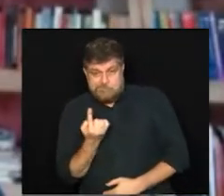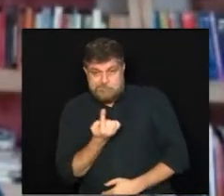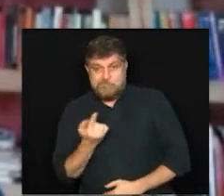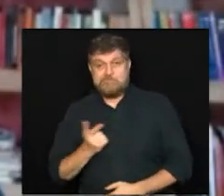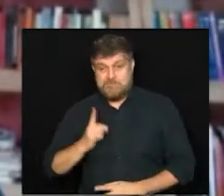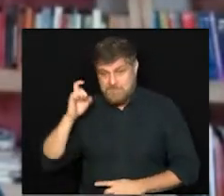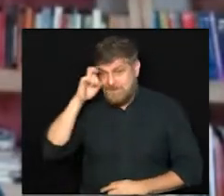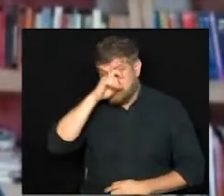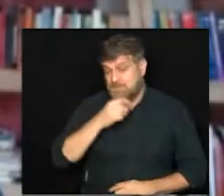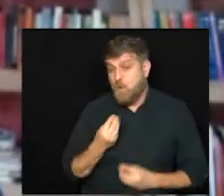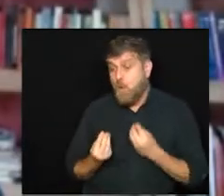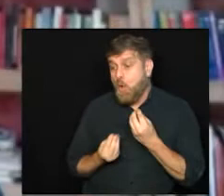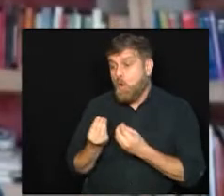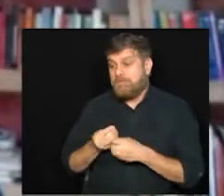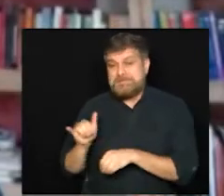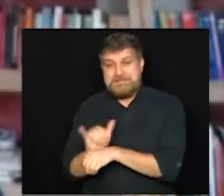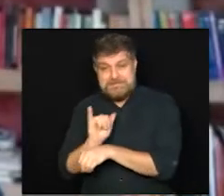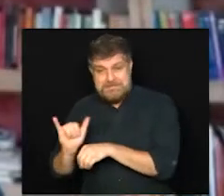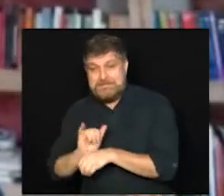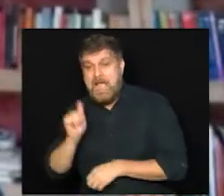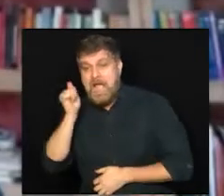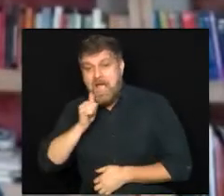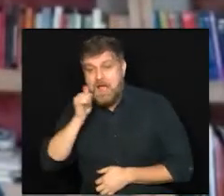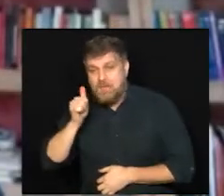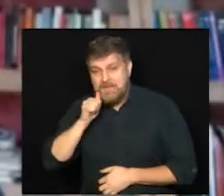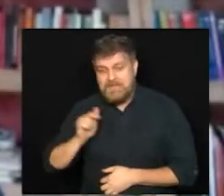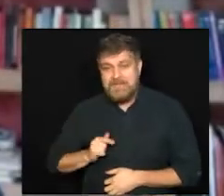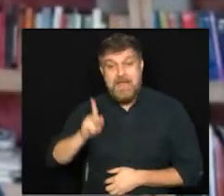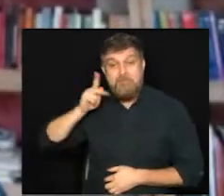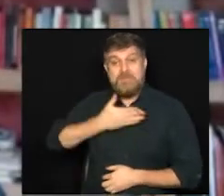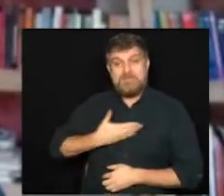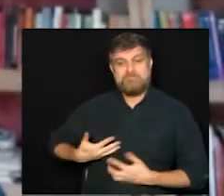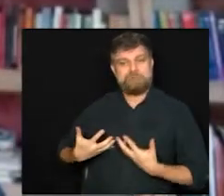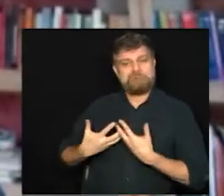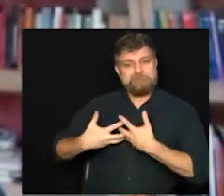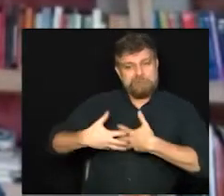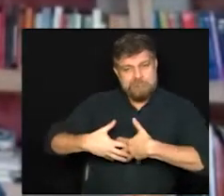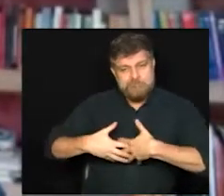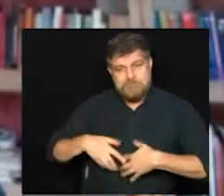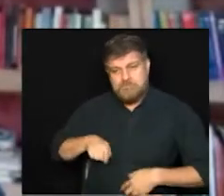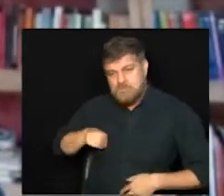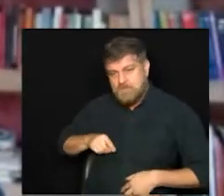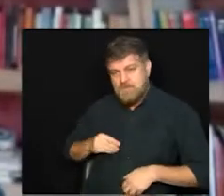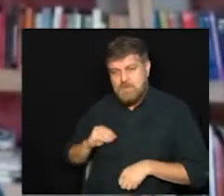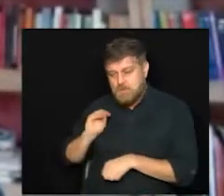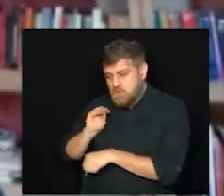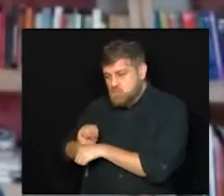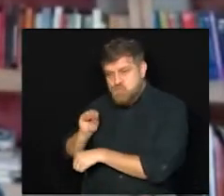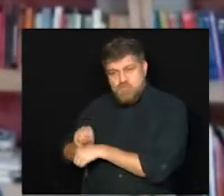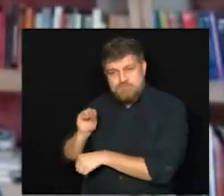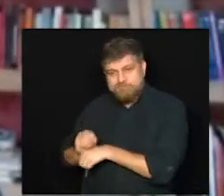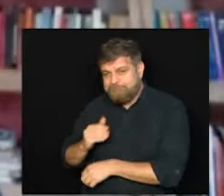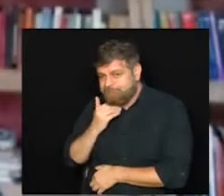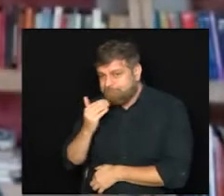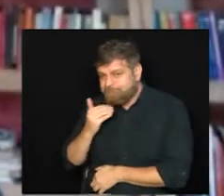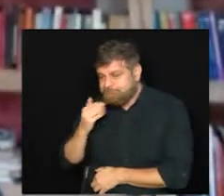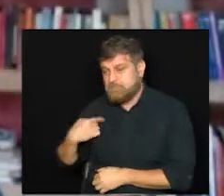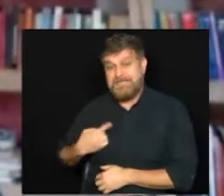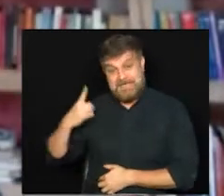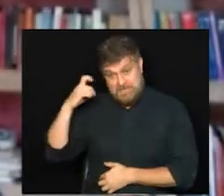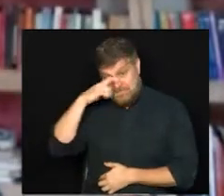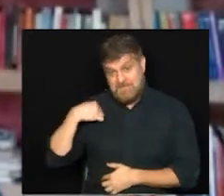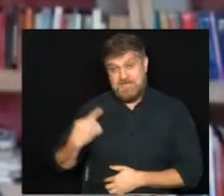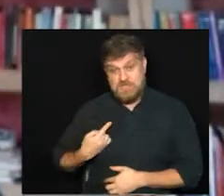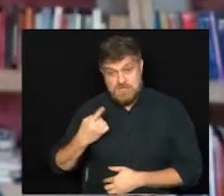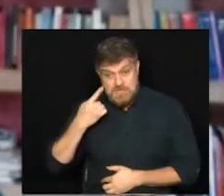mais difícil o Estado, as políticas públicas chegarem a acessarem essas mulheres, né? A gente tem visto uma queda